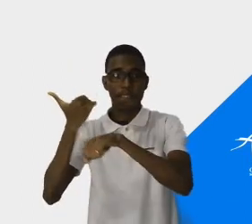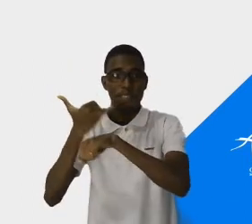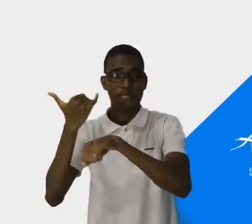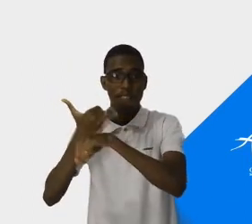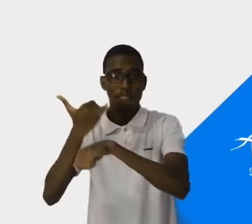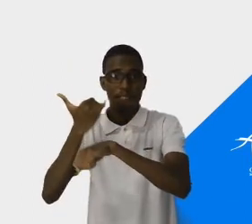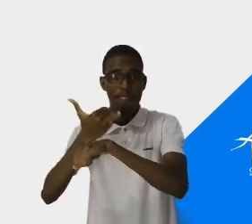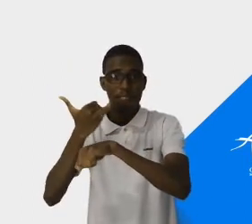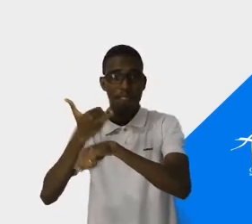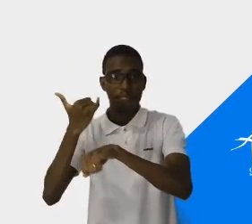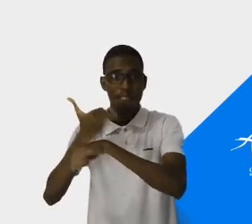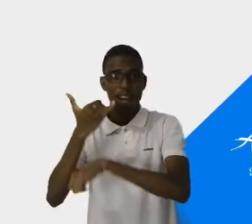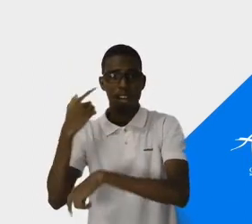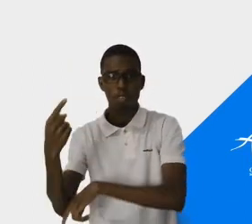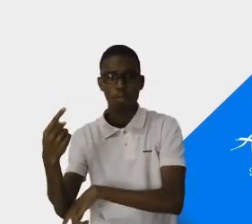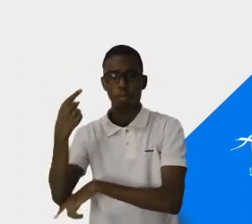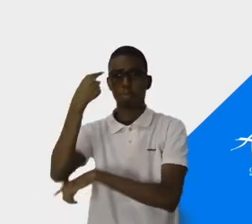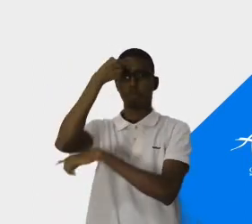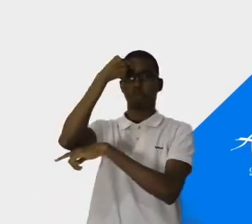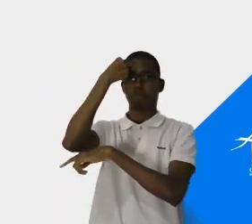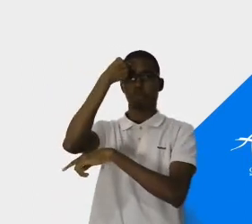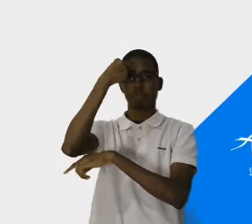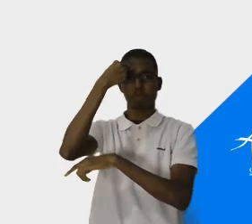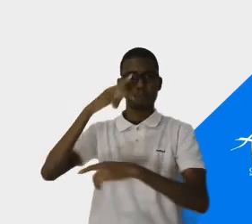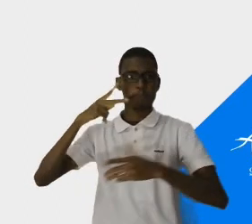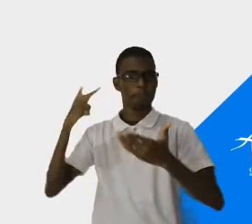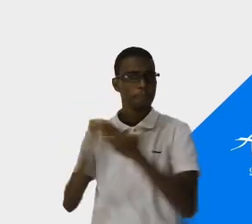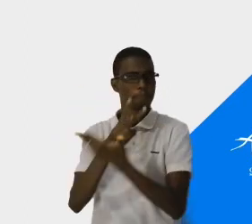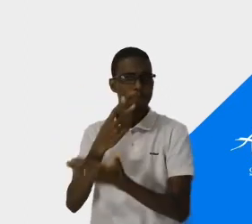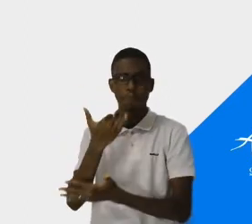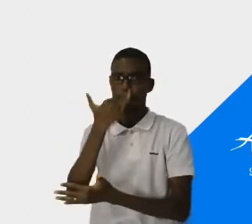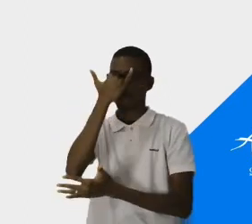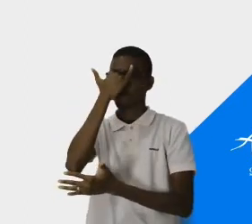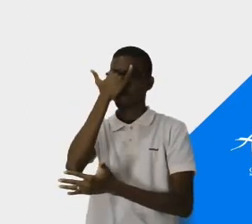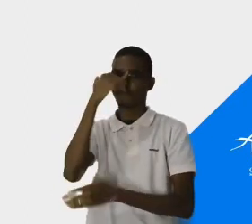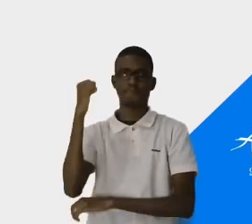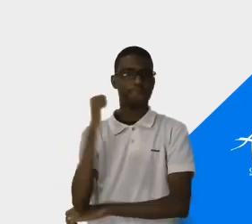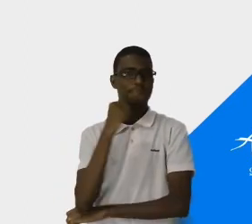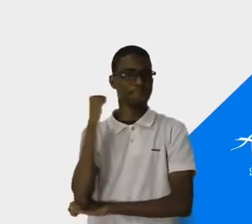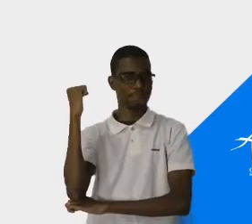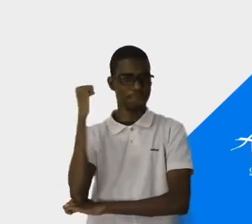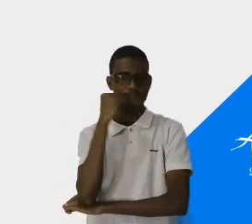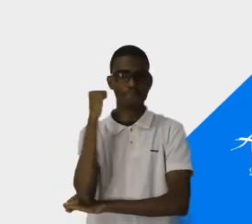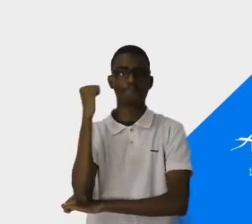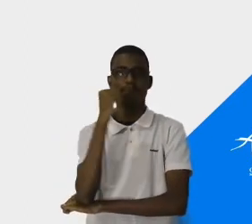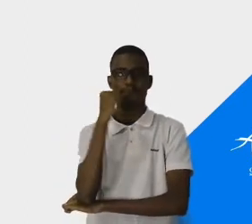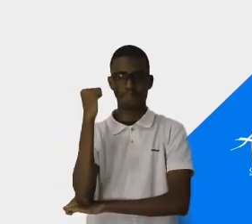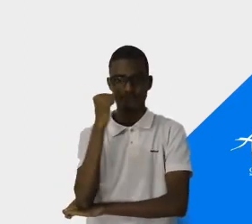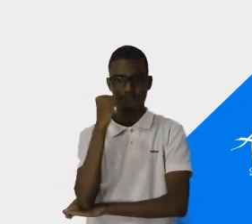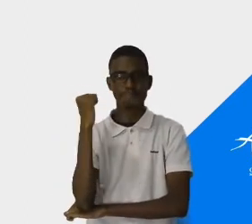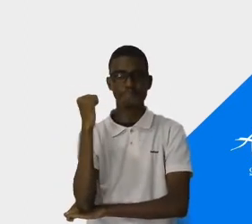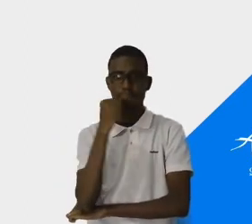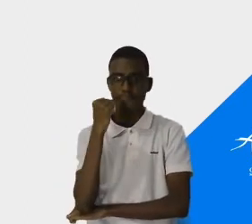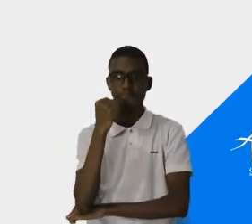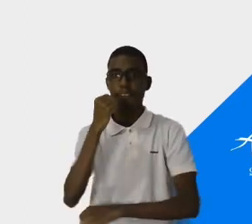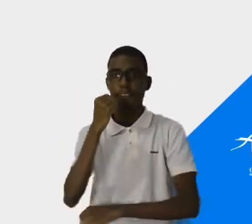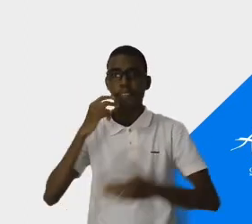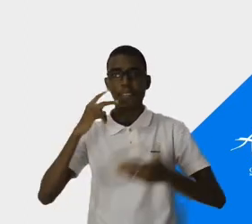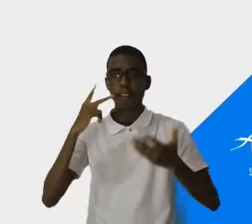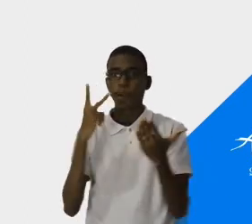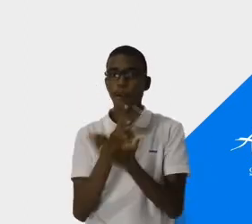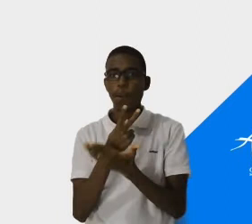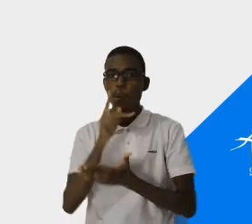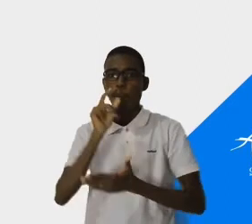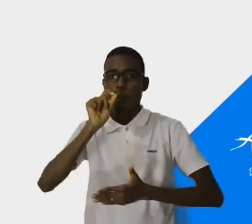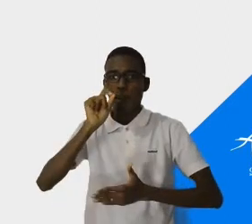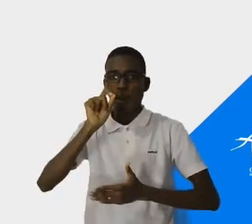deixando uma lesão muito importante no lobo frontal esquerdo. E com isso gerou uma mudança